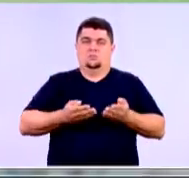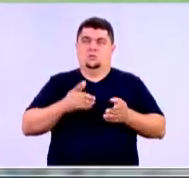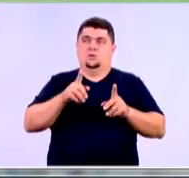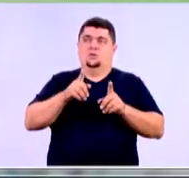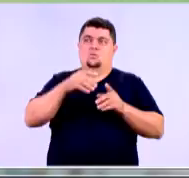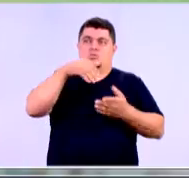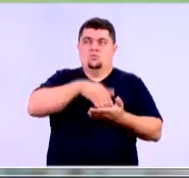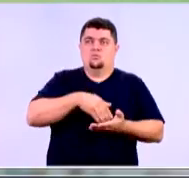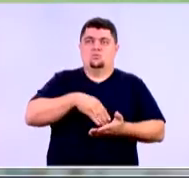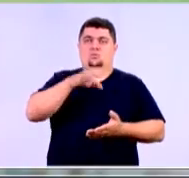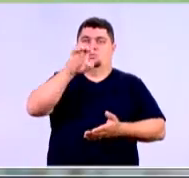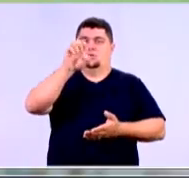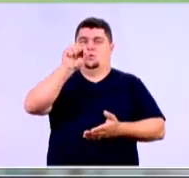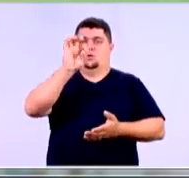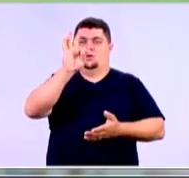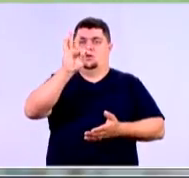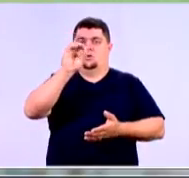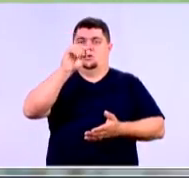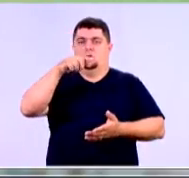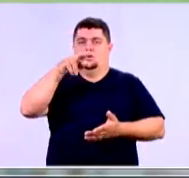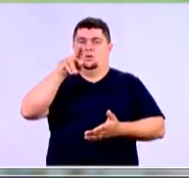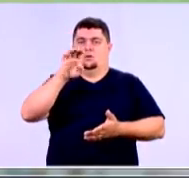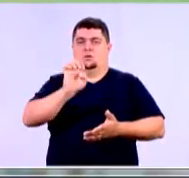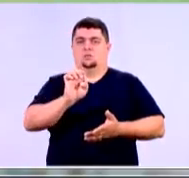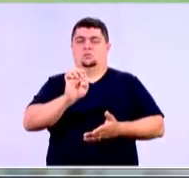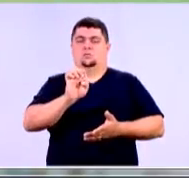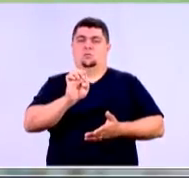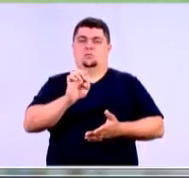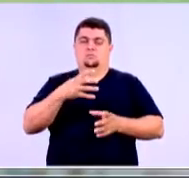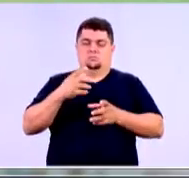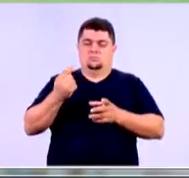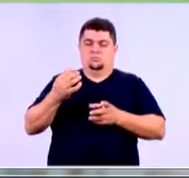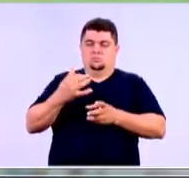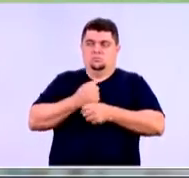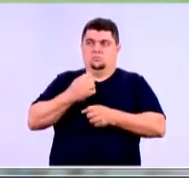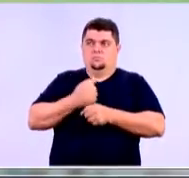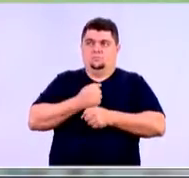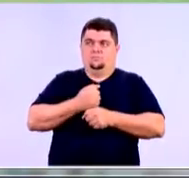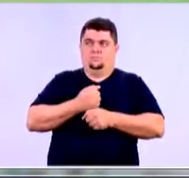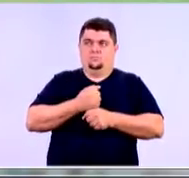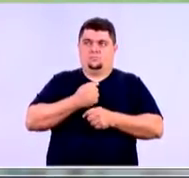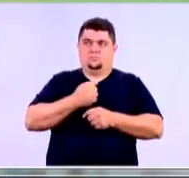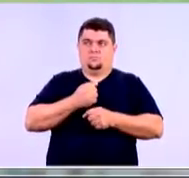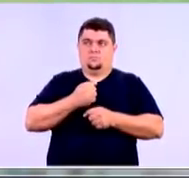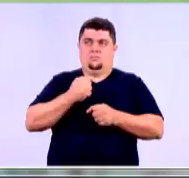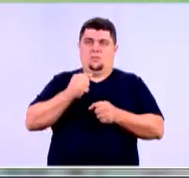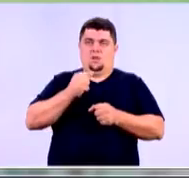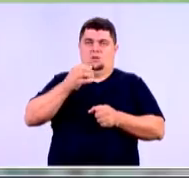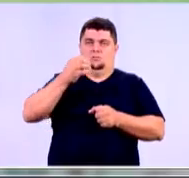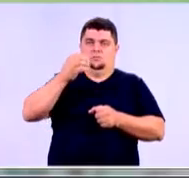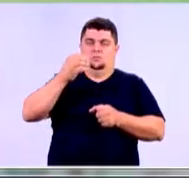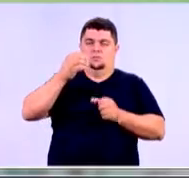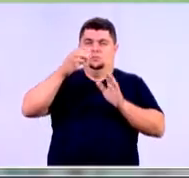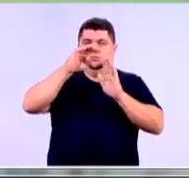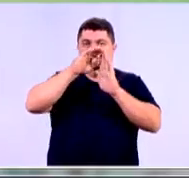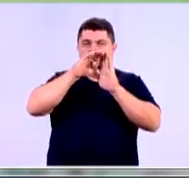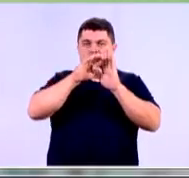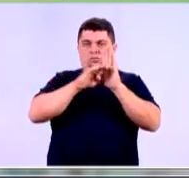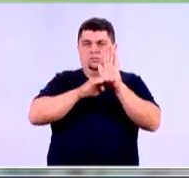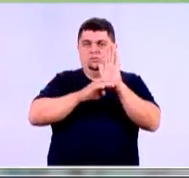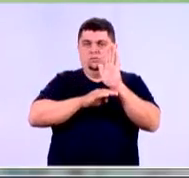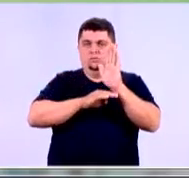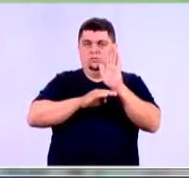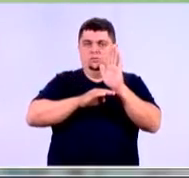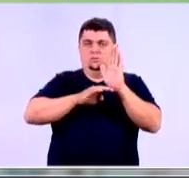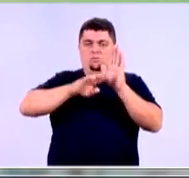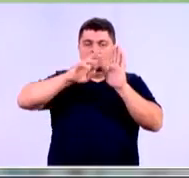estoque. Observem aqui, na contabilidade, essa organização, essa ordem, ela não é